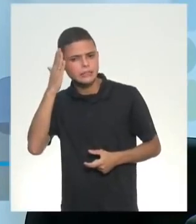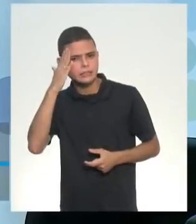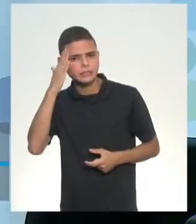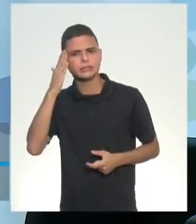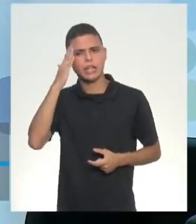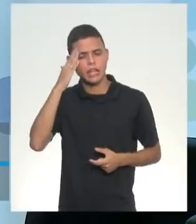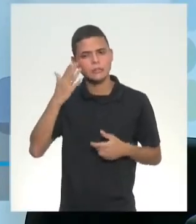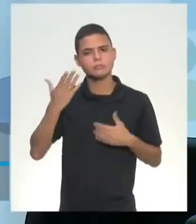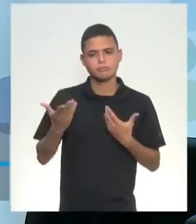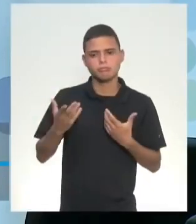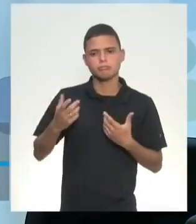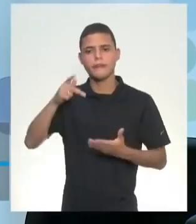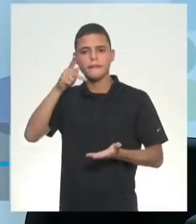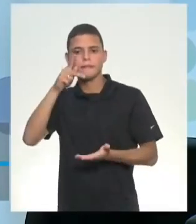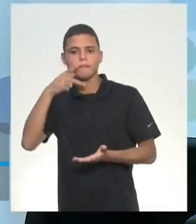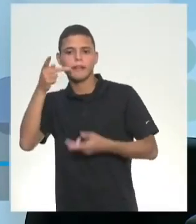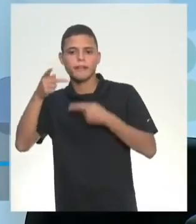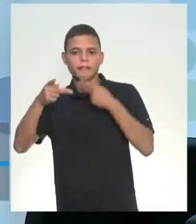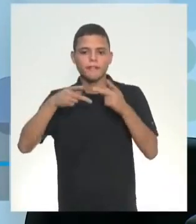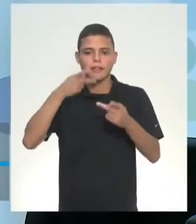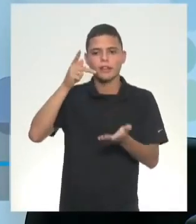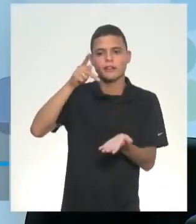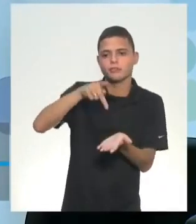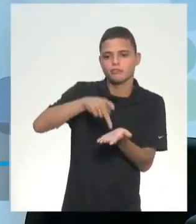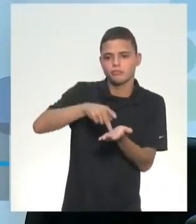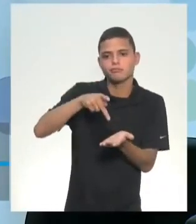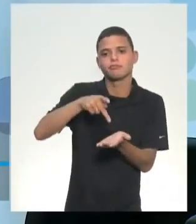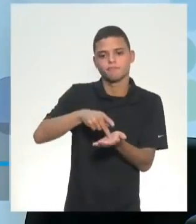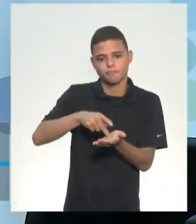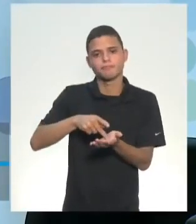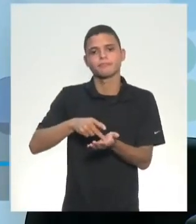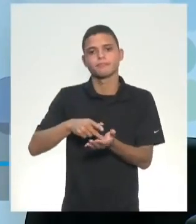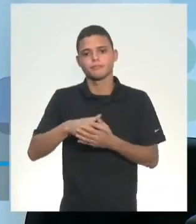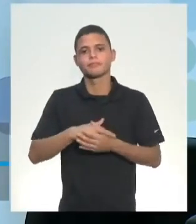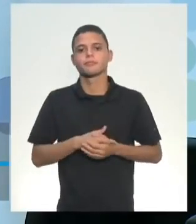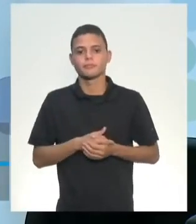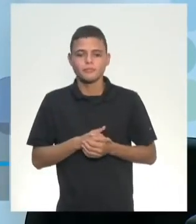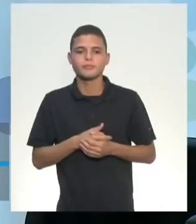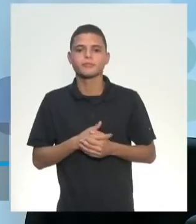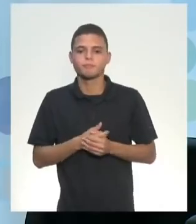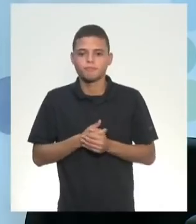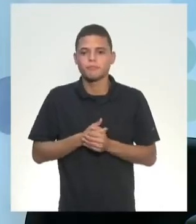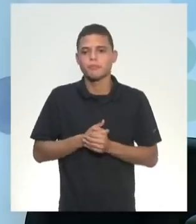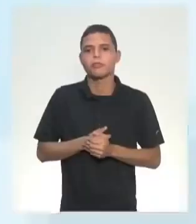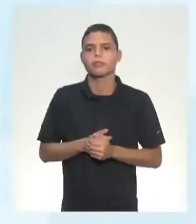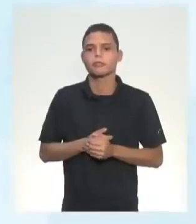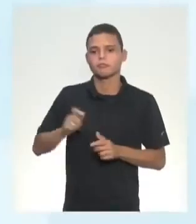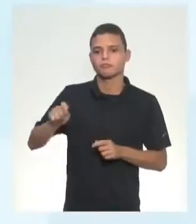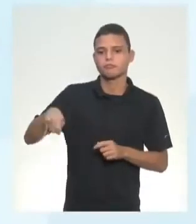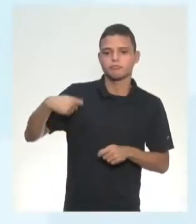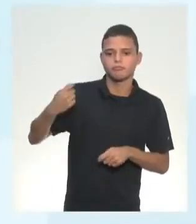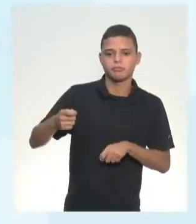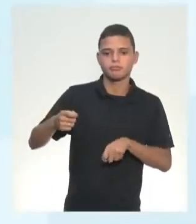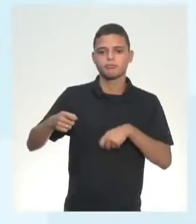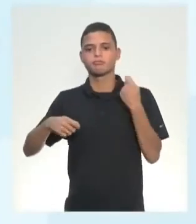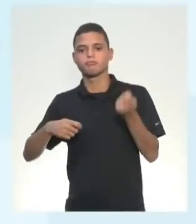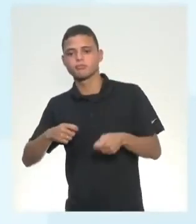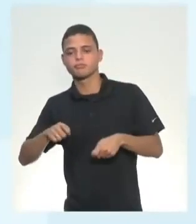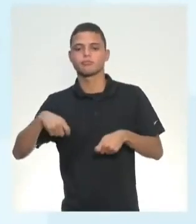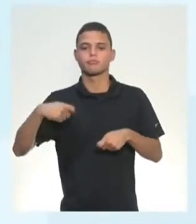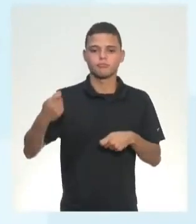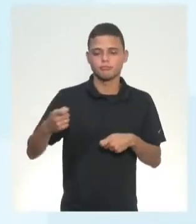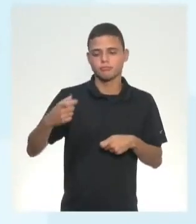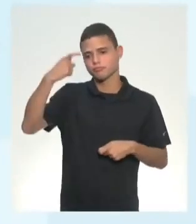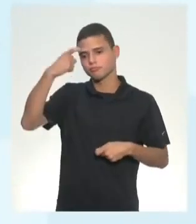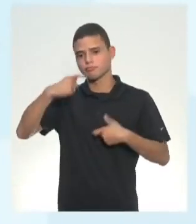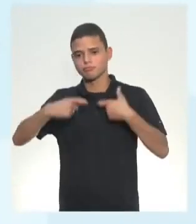daquele jeito, não era aquela pessoa lá que se cheirasse. Ele já se apresenta assim, né, gente? Então, vocês já viram